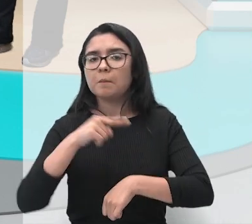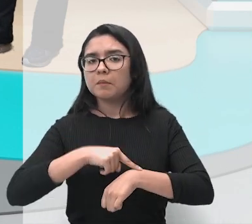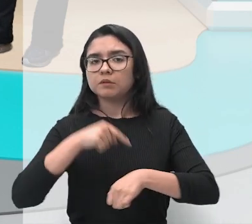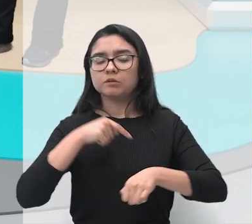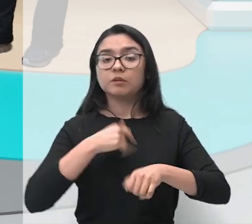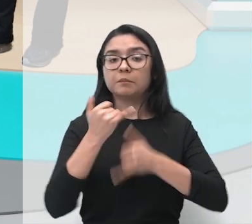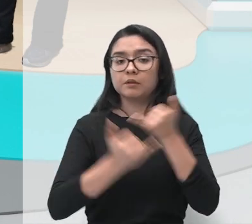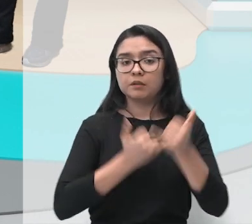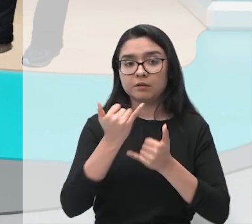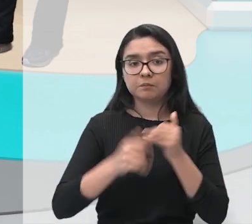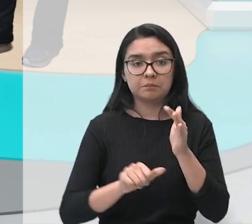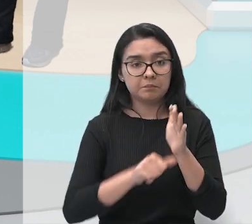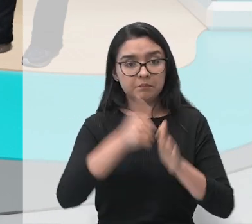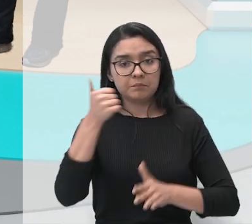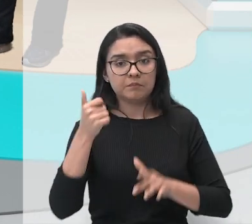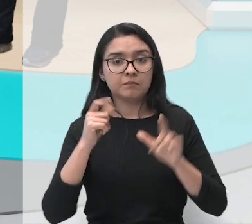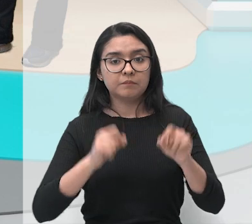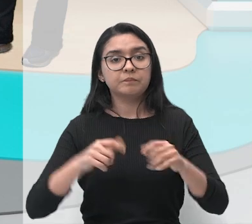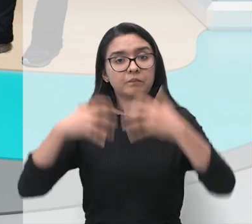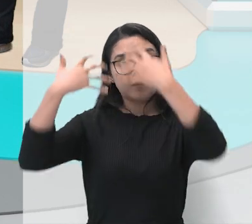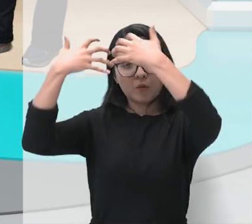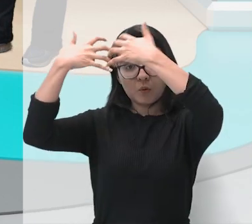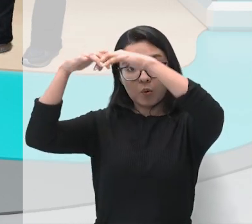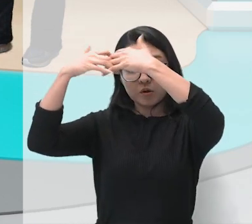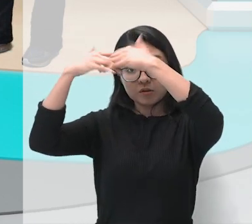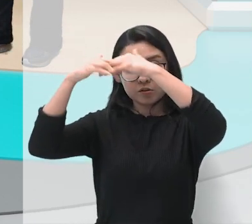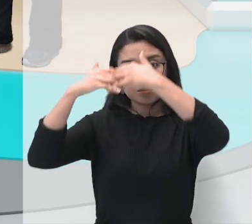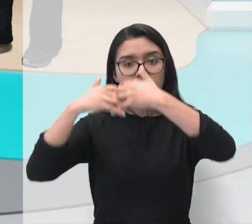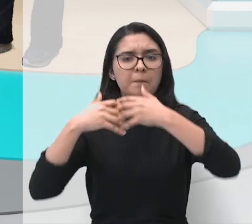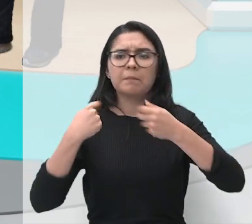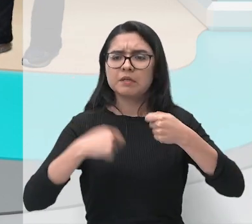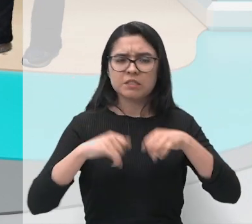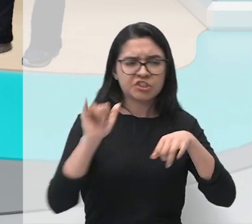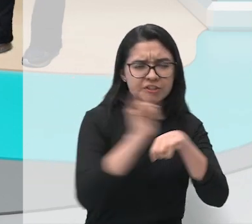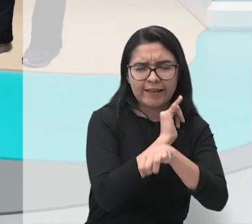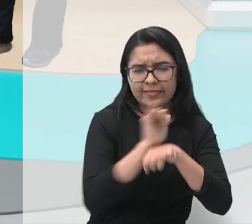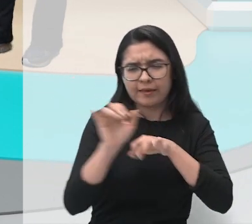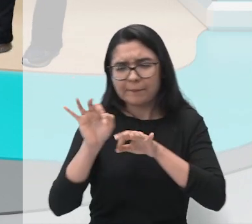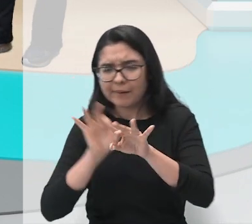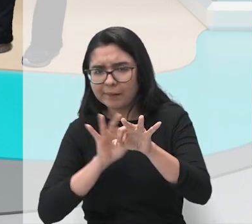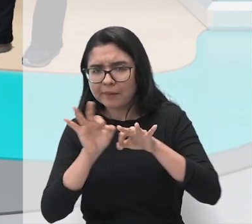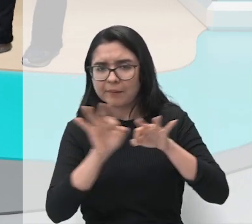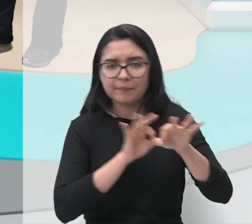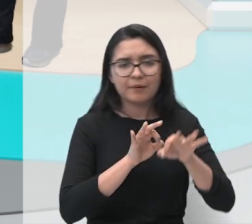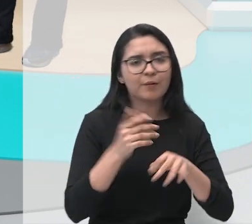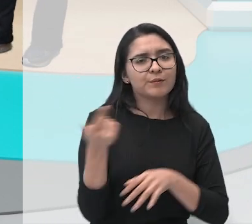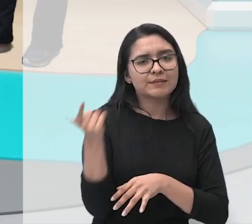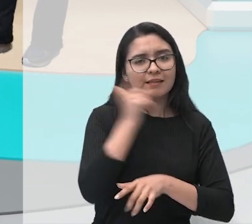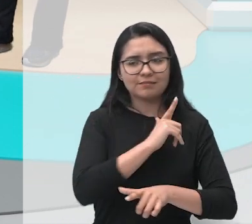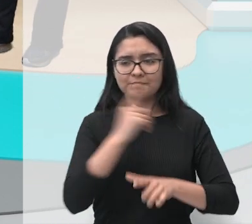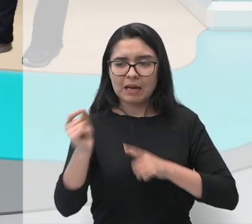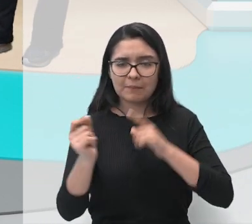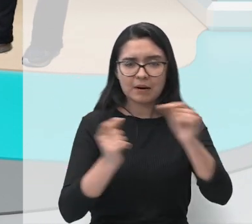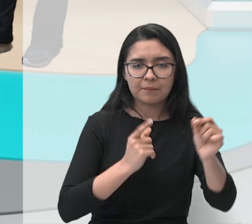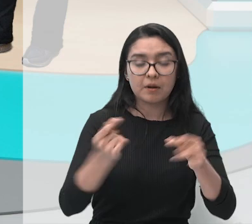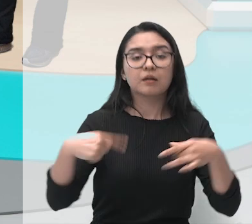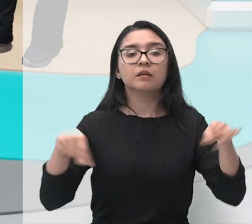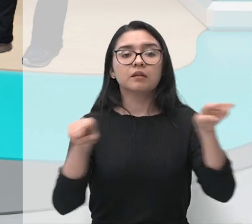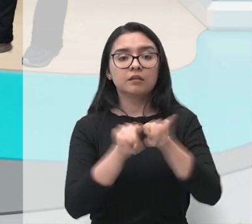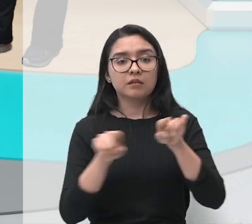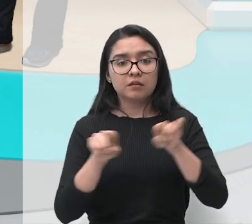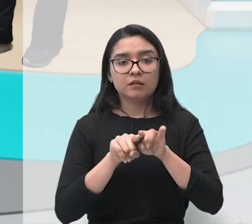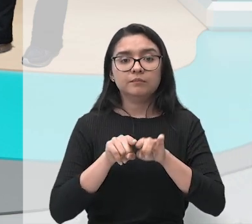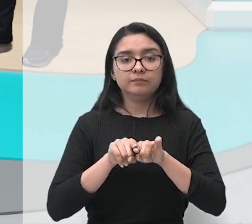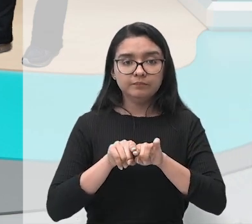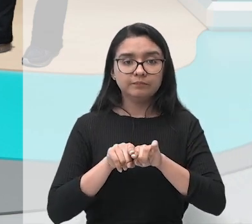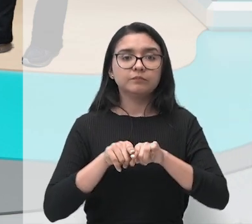brincadeira. Primeiro, a questão da cognição. Você tem que montar estratégias para fugir dos perseguidores. Trabalha